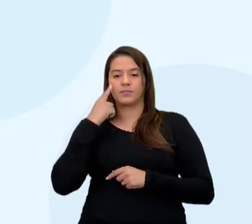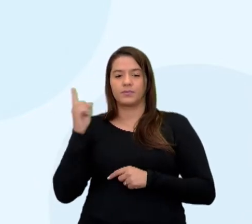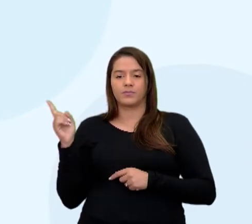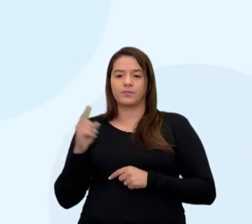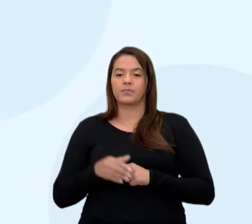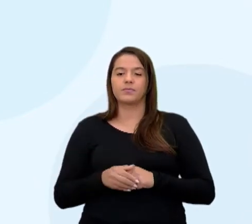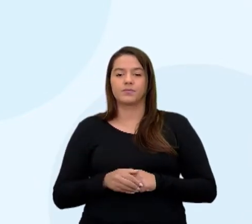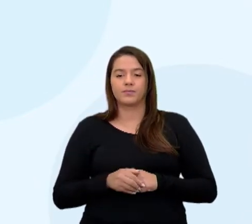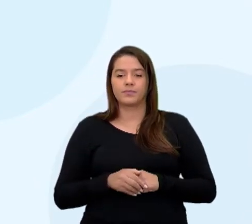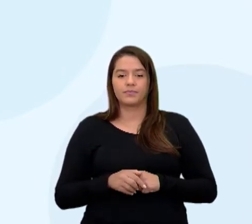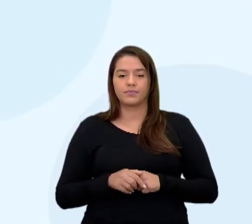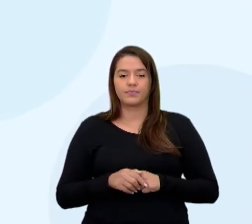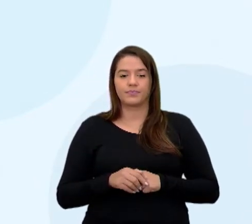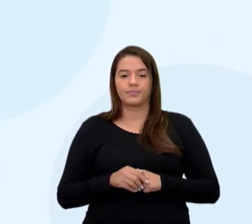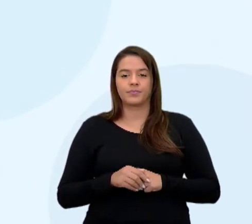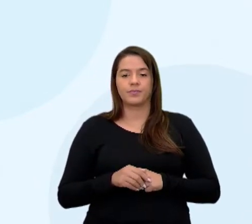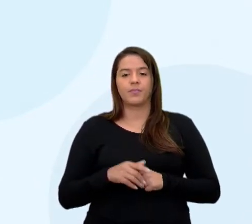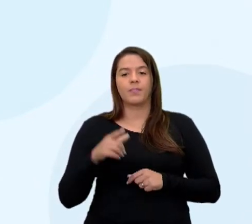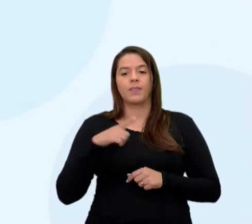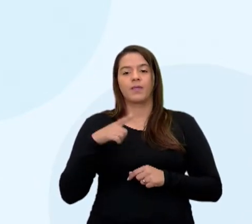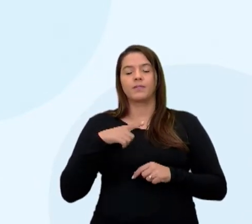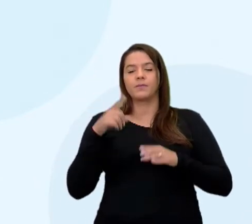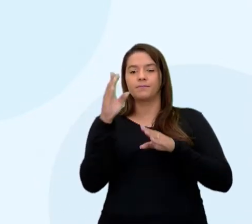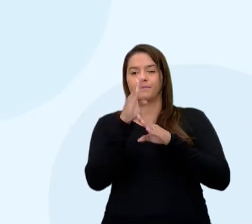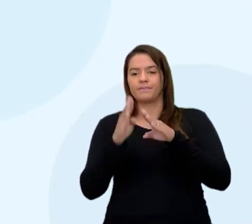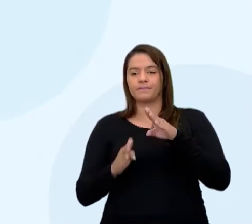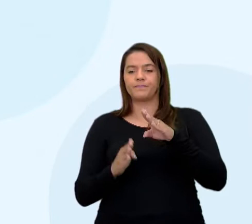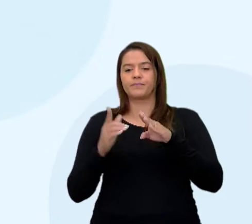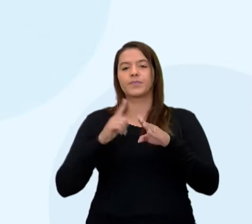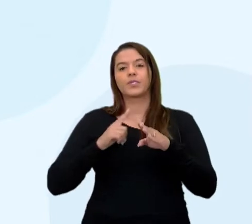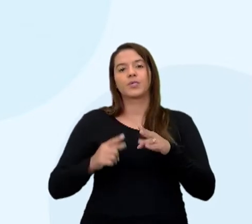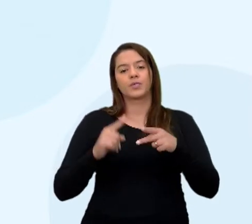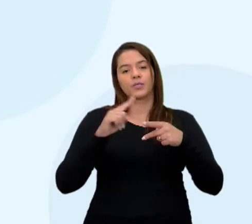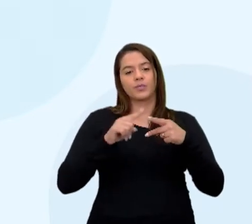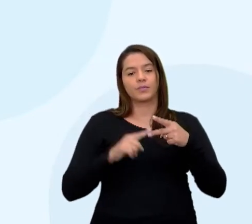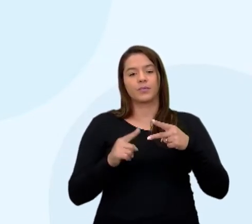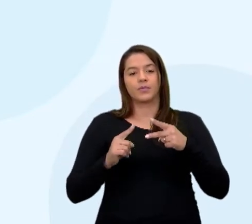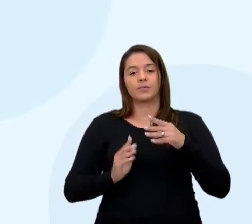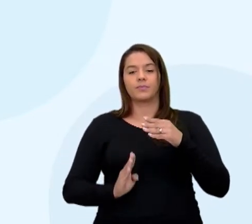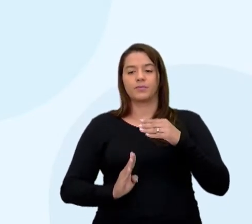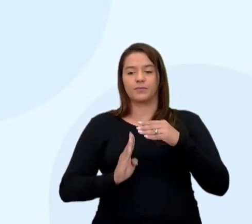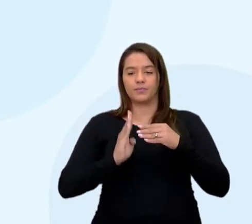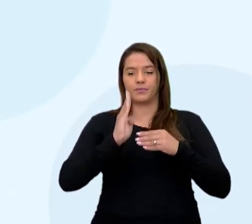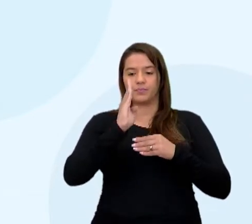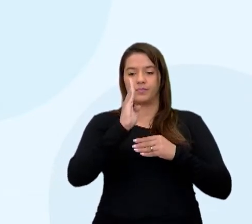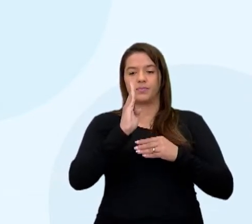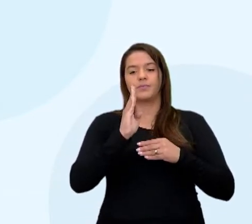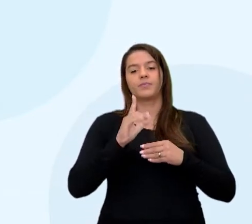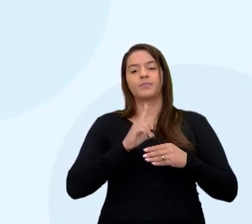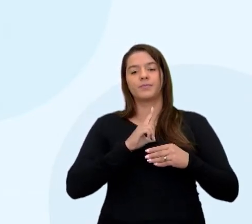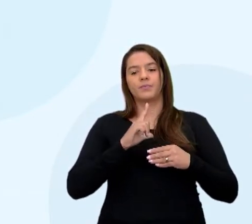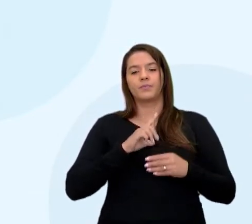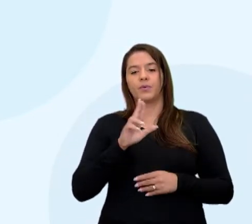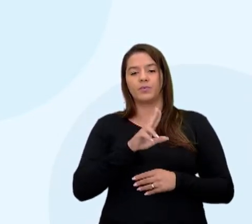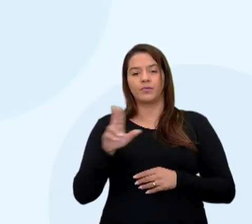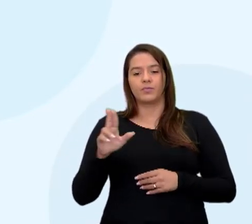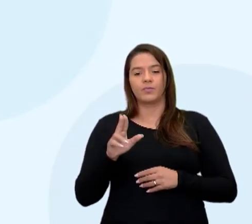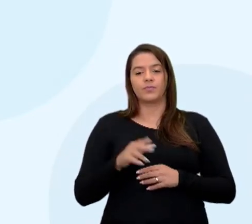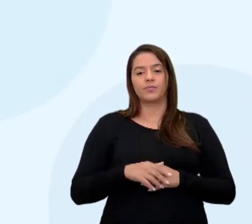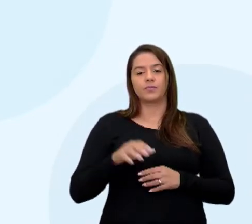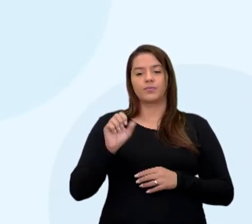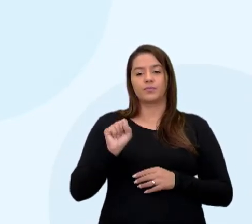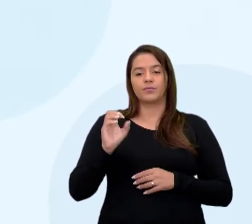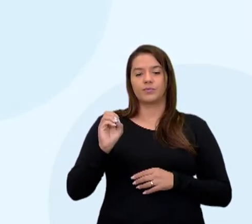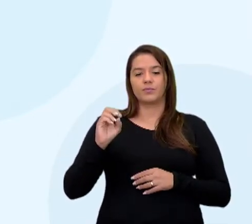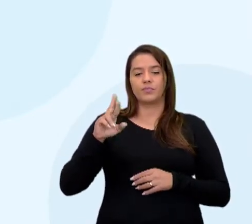nas imagens, né? Eles têm duas características. Se for para cima, né, ele vai estar o nome lá de